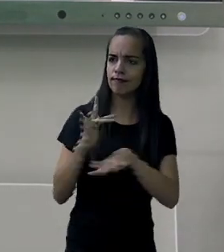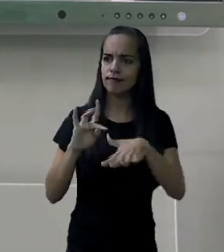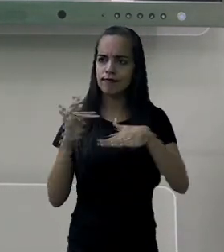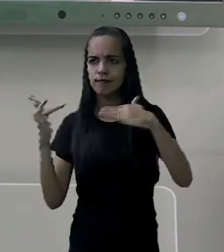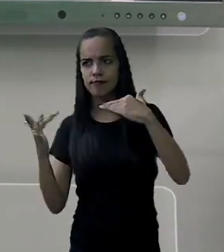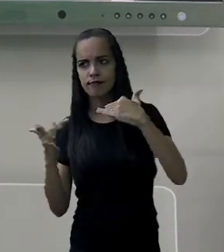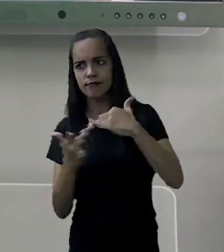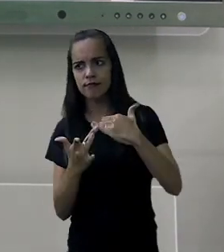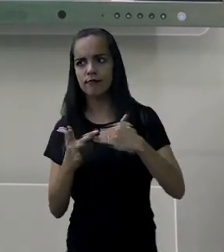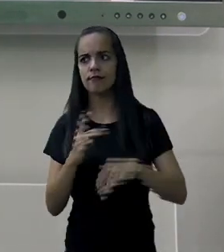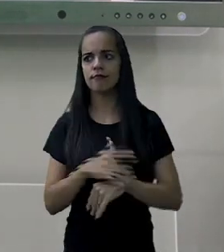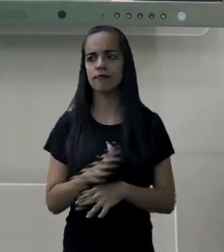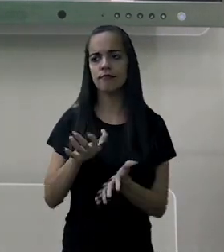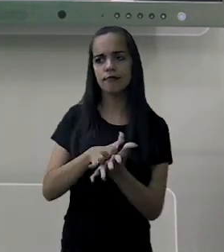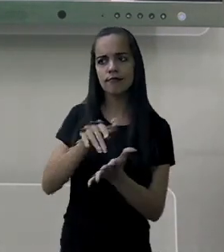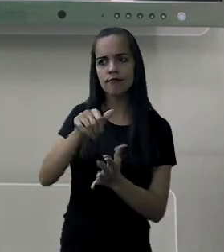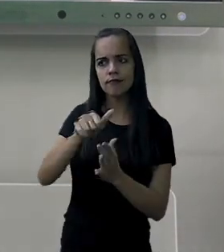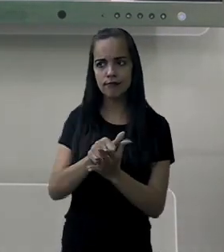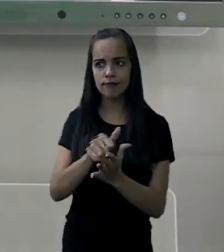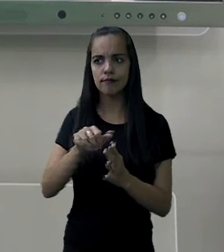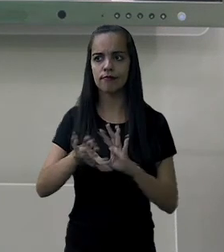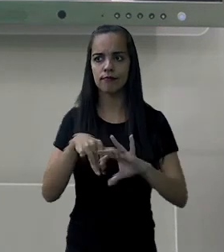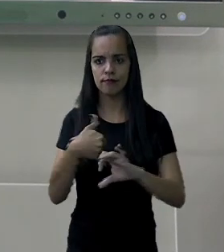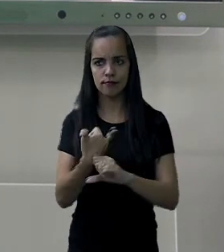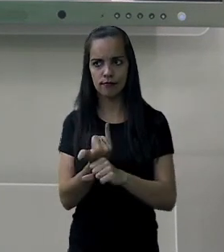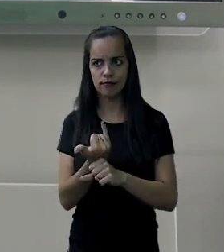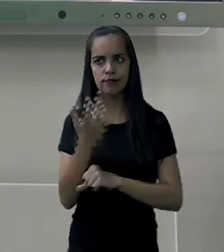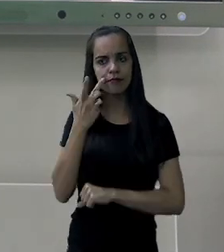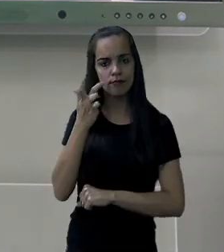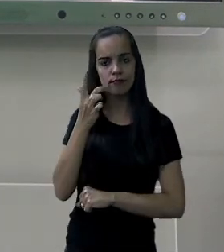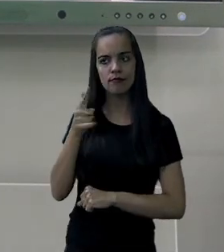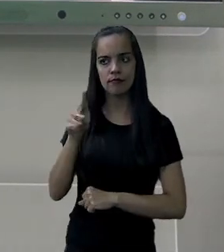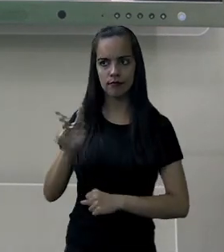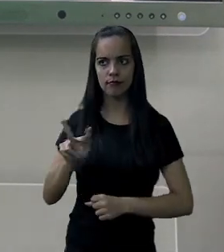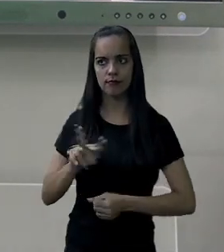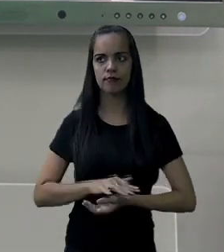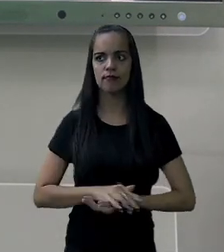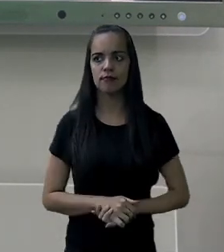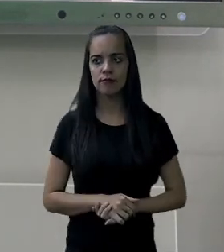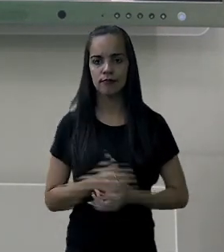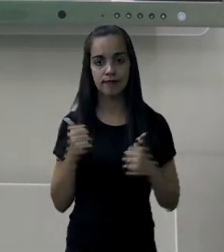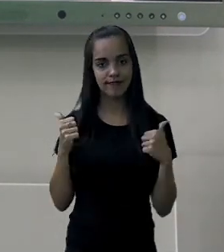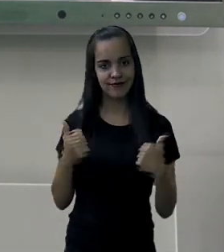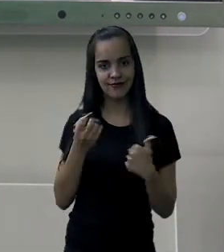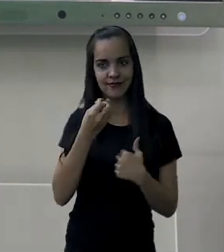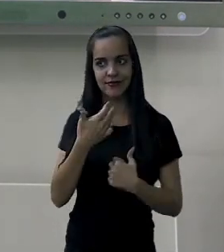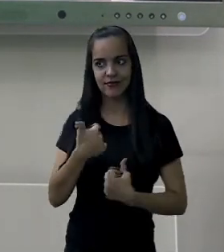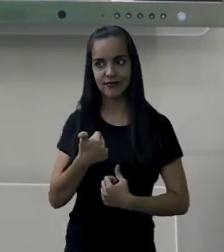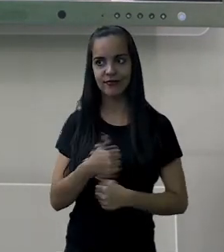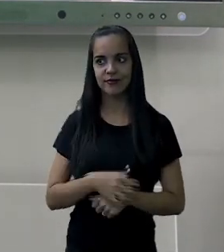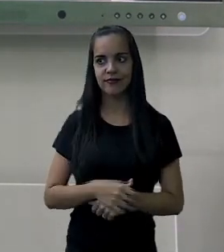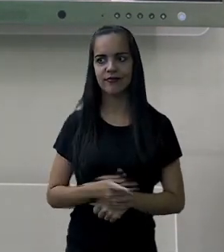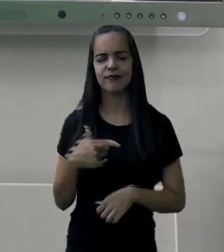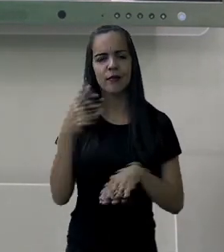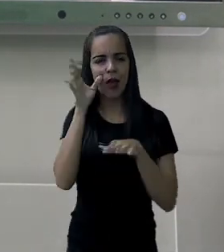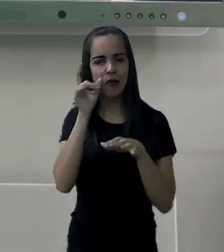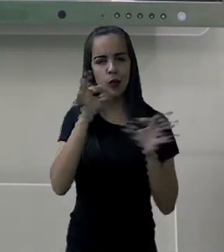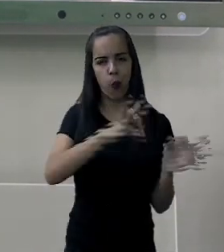sociais, inscreva-se no nosso canal do YouTube, SMEDGV, tá certo? Assista os